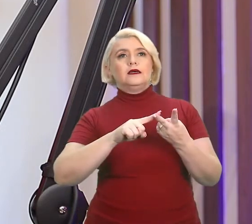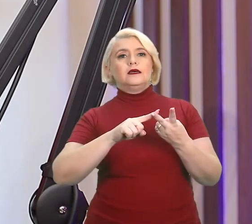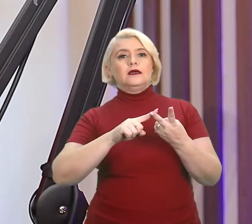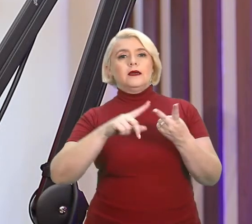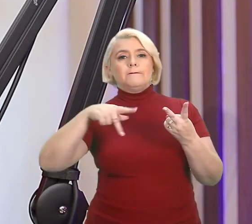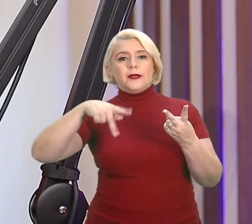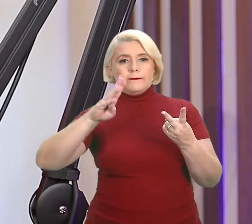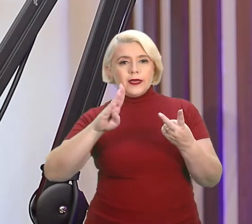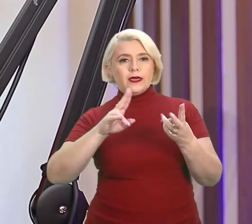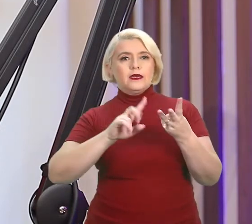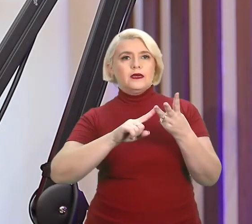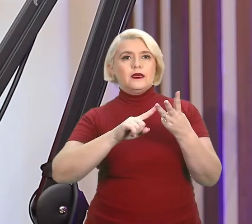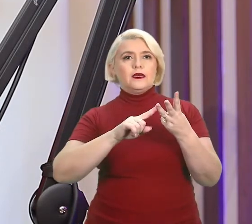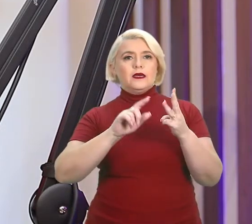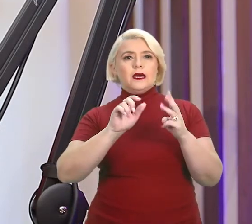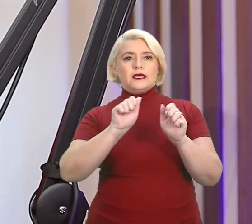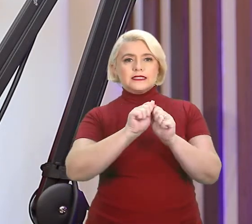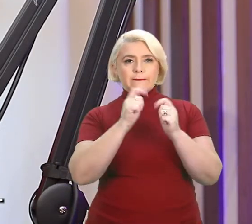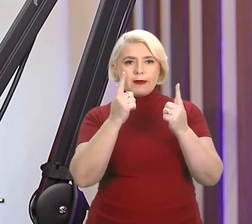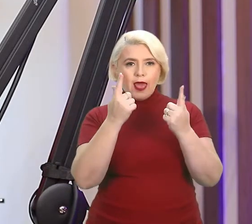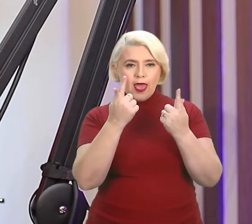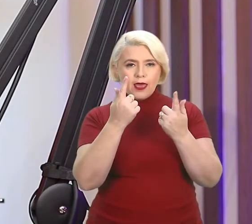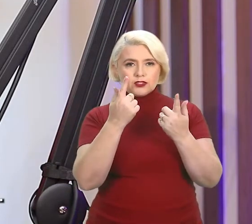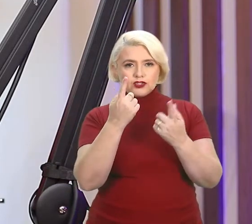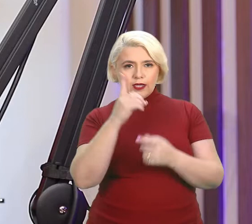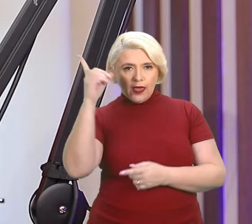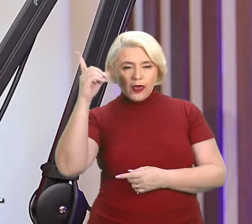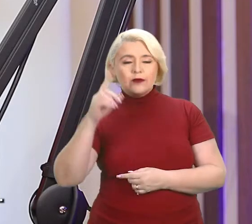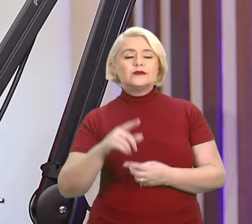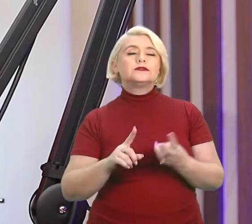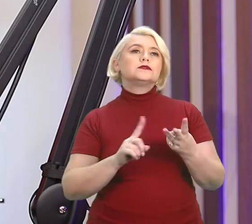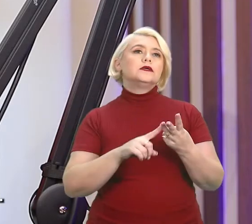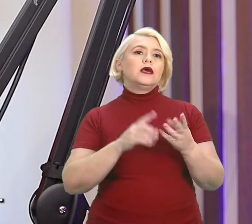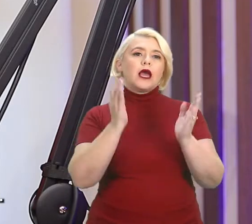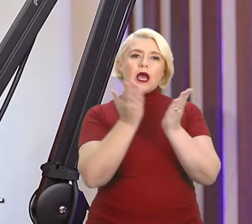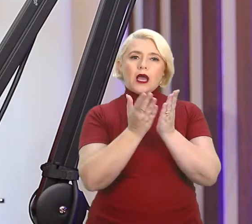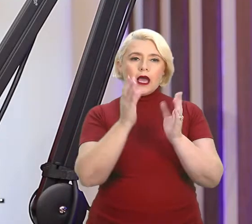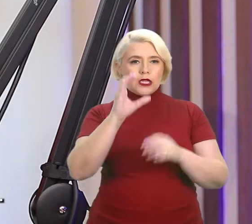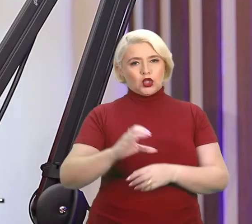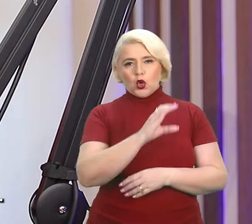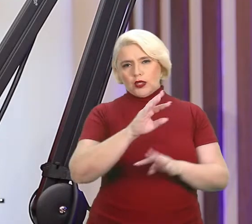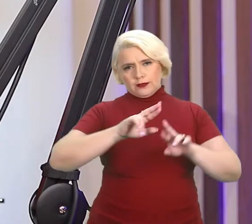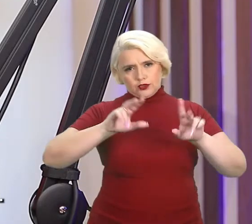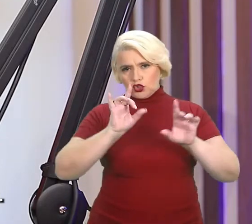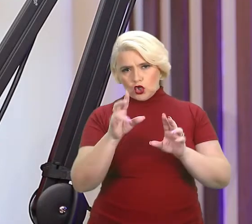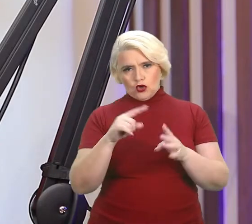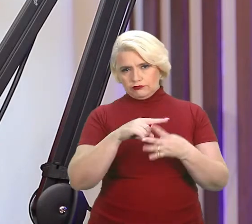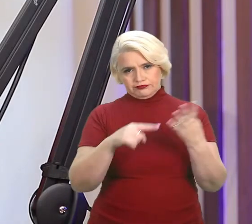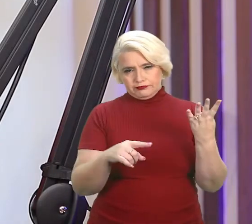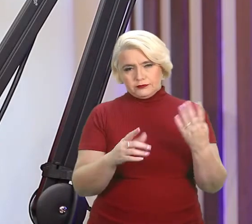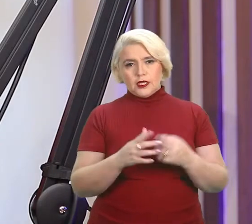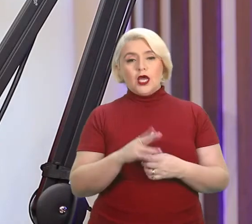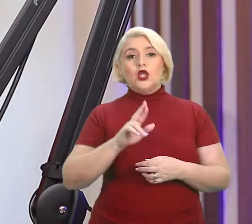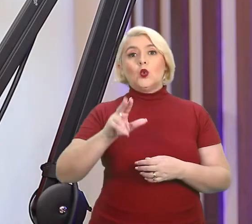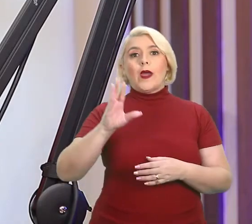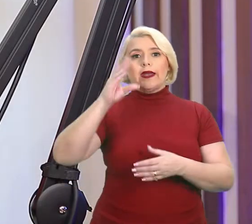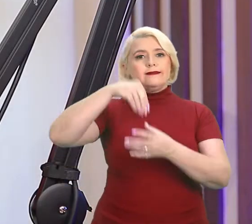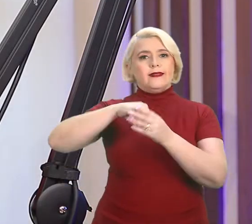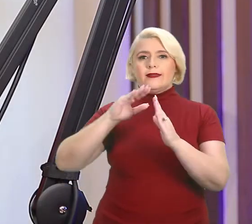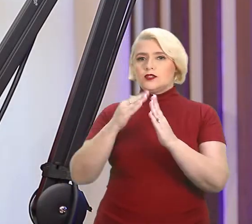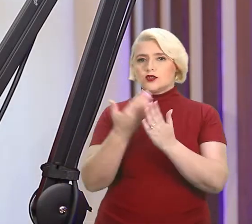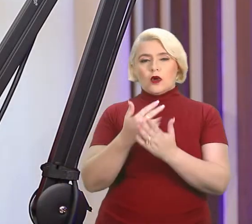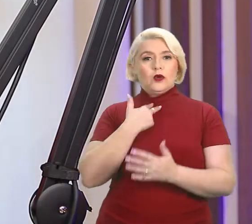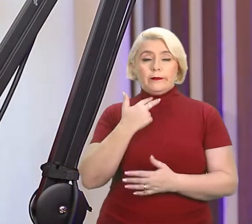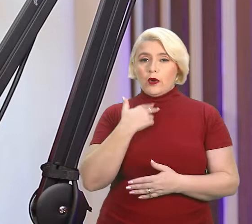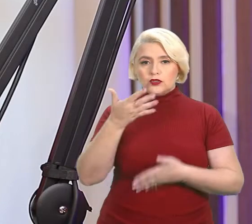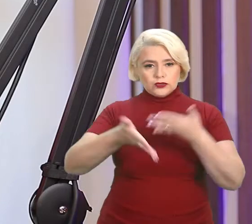igrejas católicas, né? E aí, mas não era uma coisa assim que tinha estabelecido para a escola, elas não podiam usar na escola